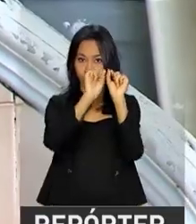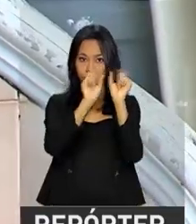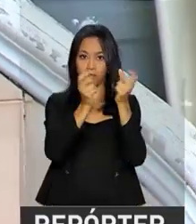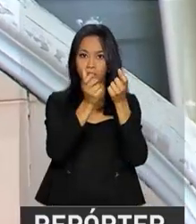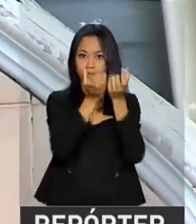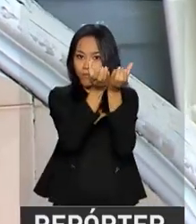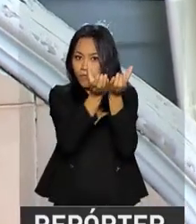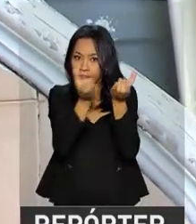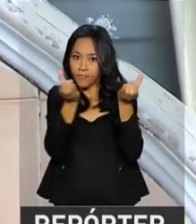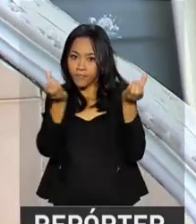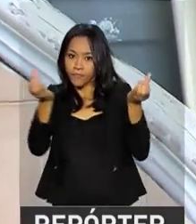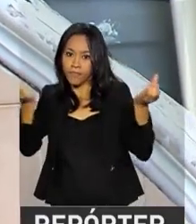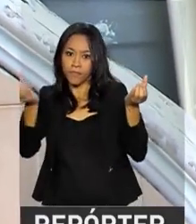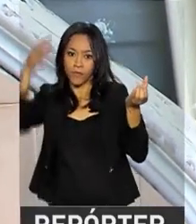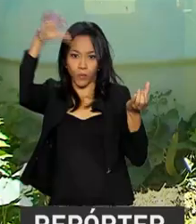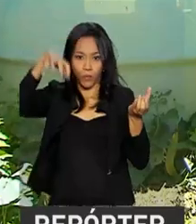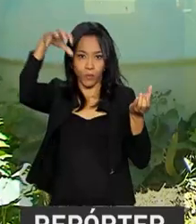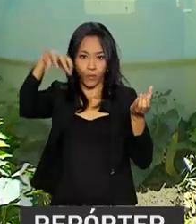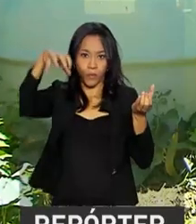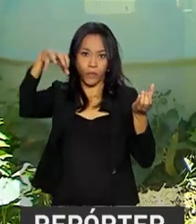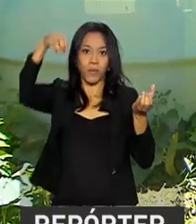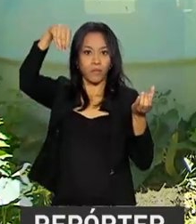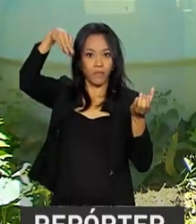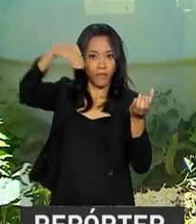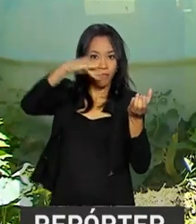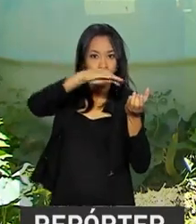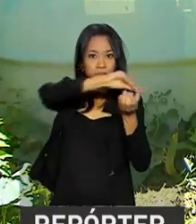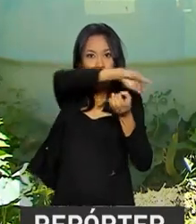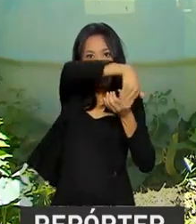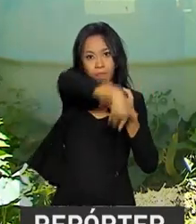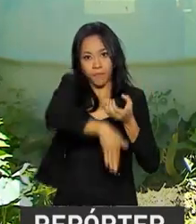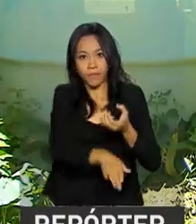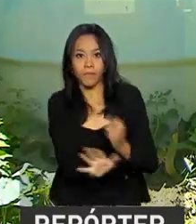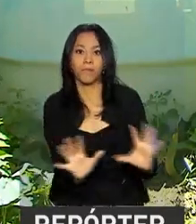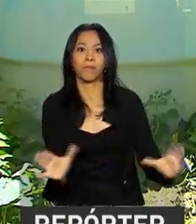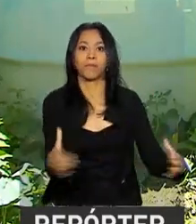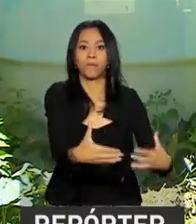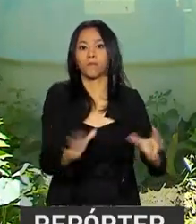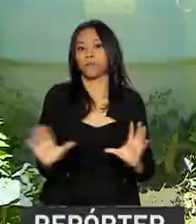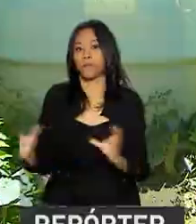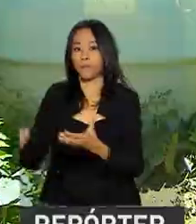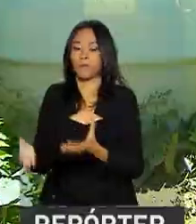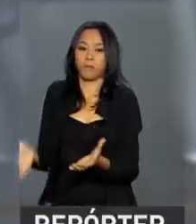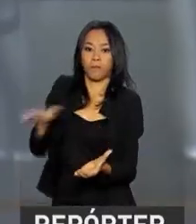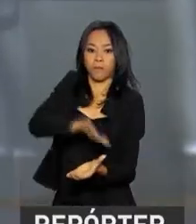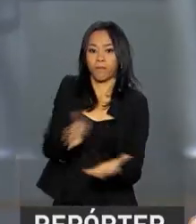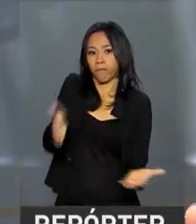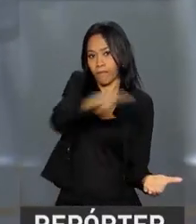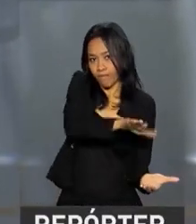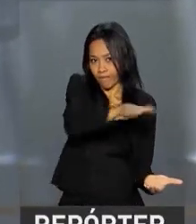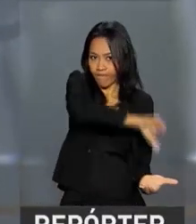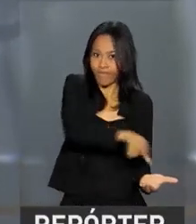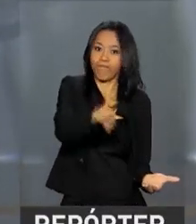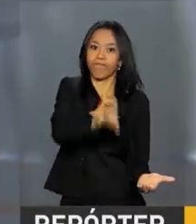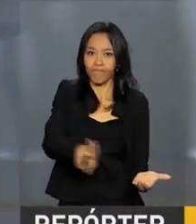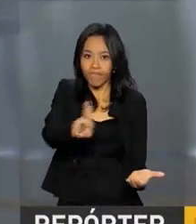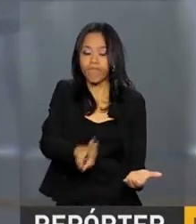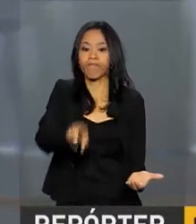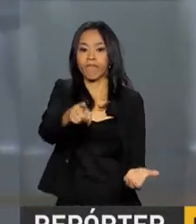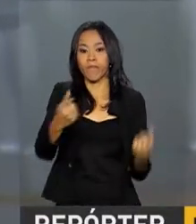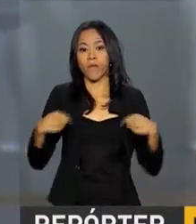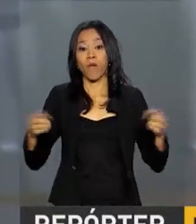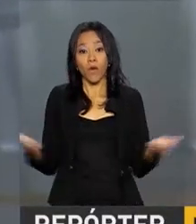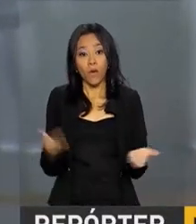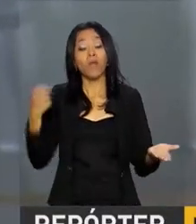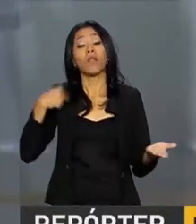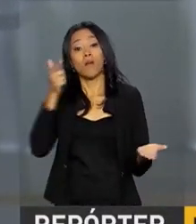que levam a água testa caixa daqui é distribuída para os outros reservatórios hoje o seu hélio consegue armazenar